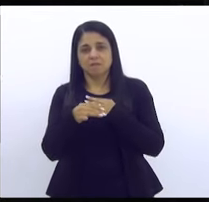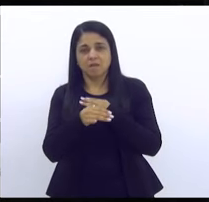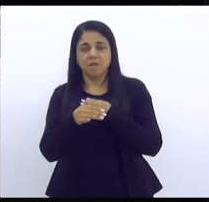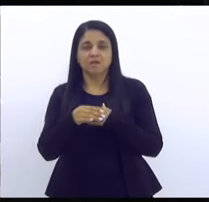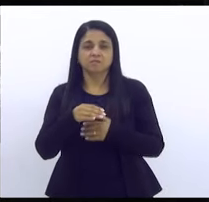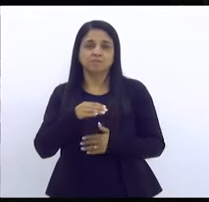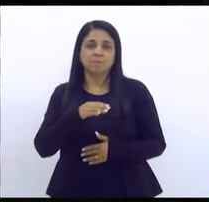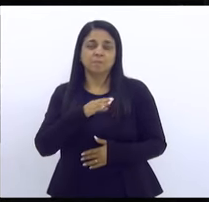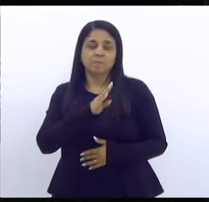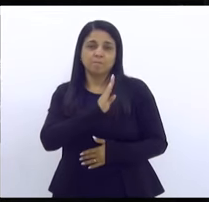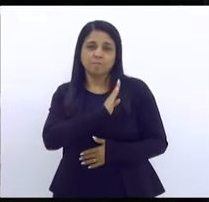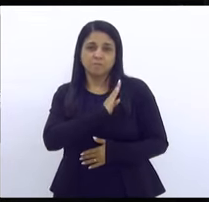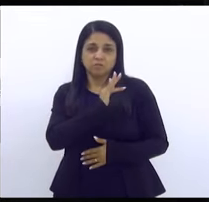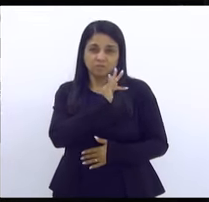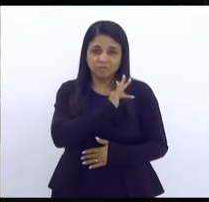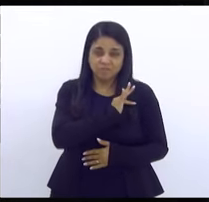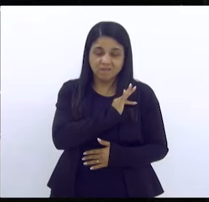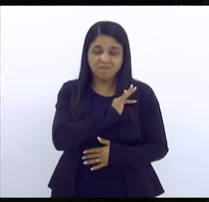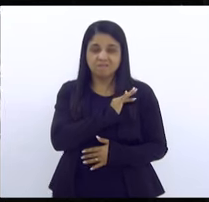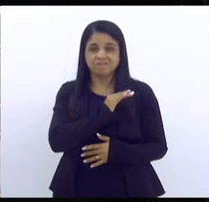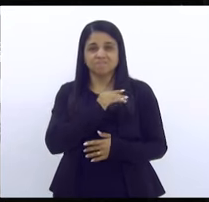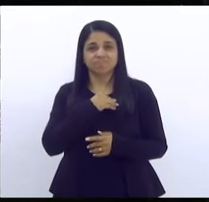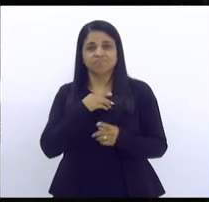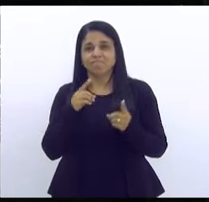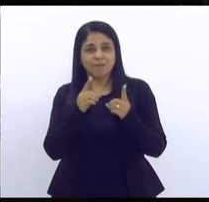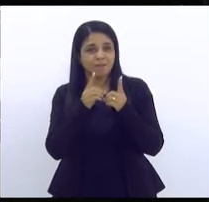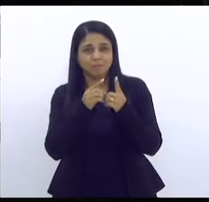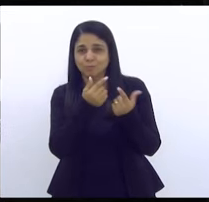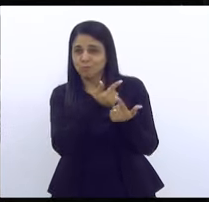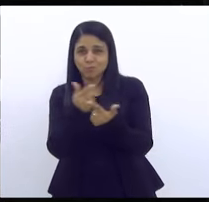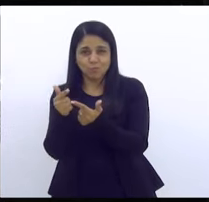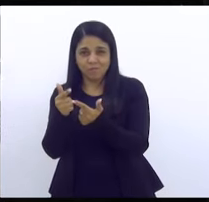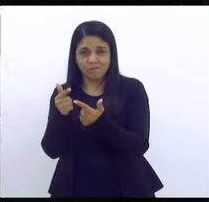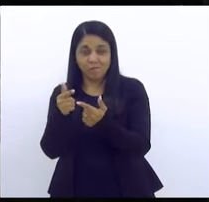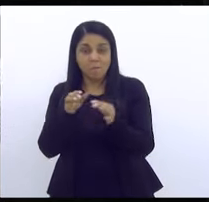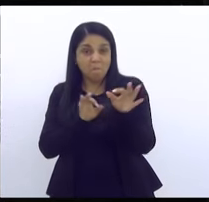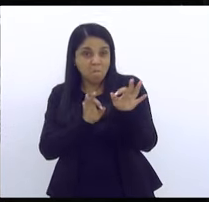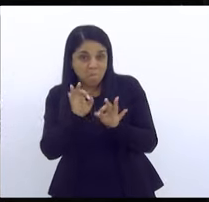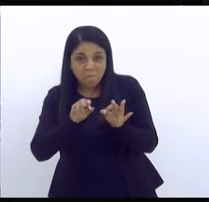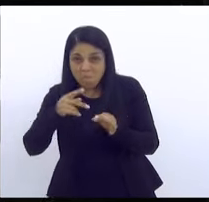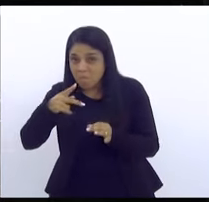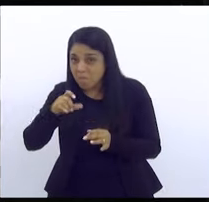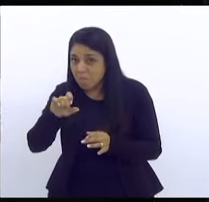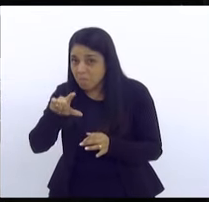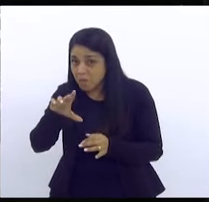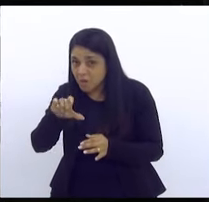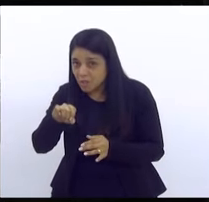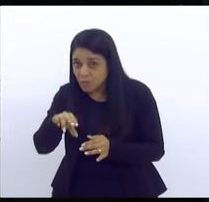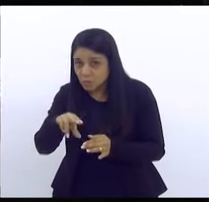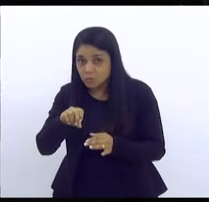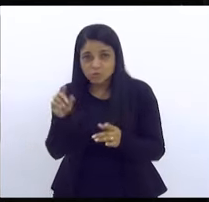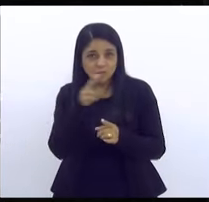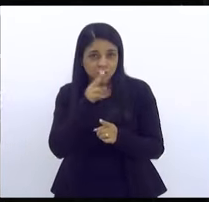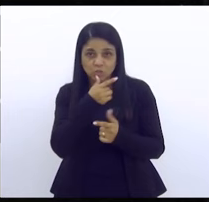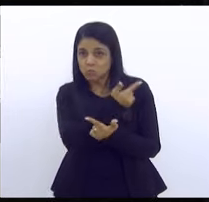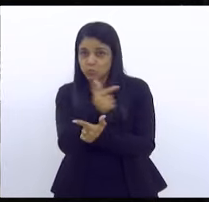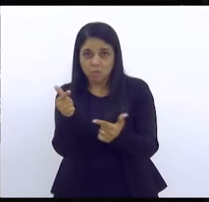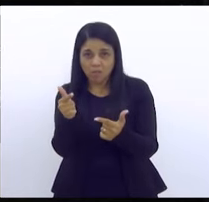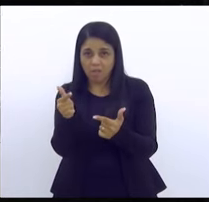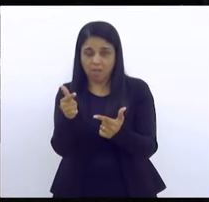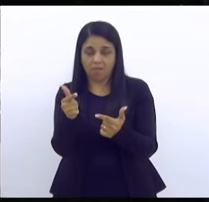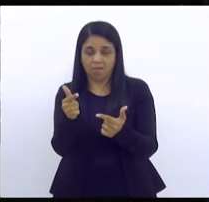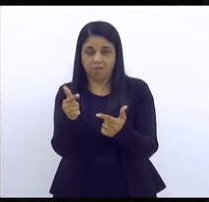Baixada Fluminense, deixaram de ser atendidas e não tem um plano de emergência. É um absurdo que,